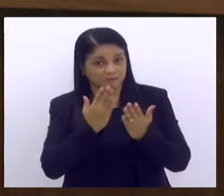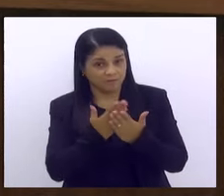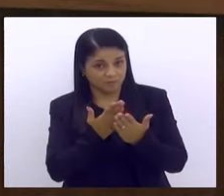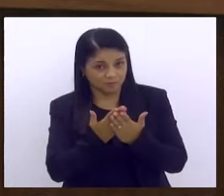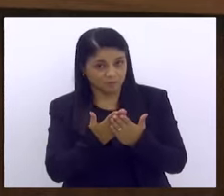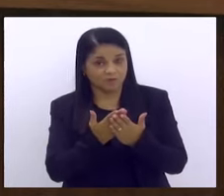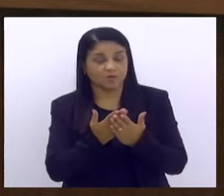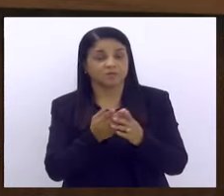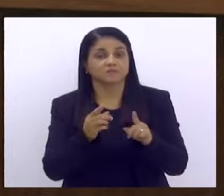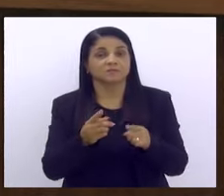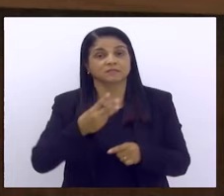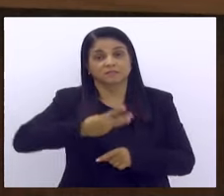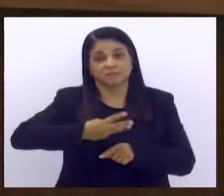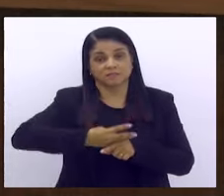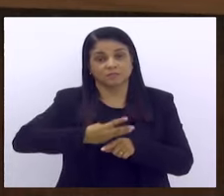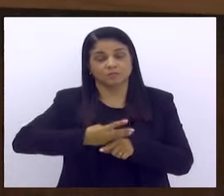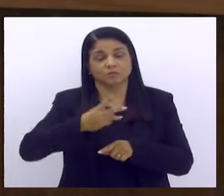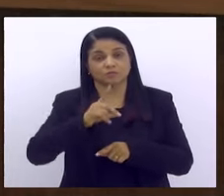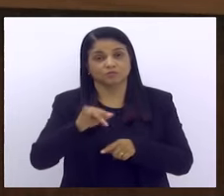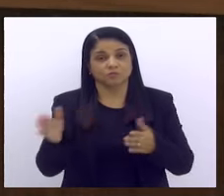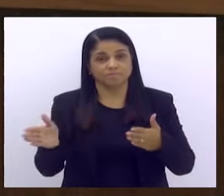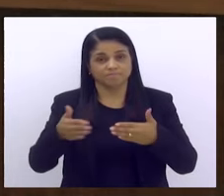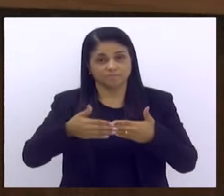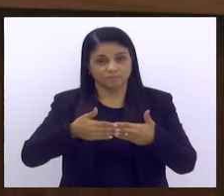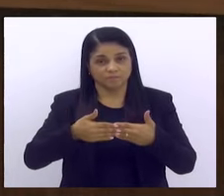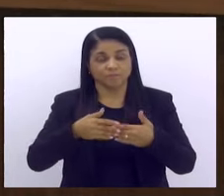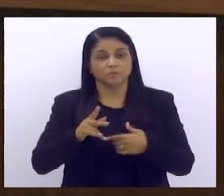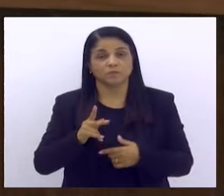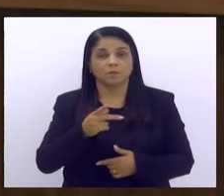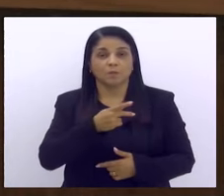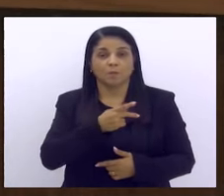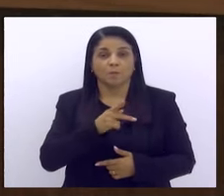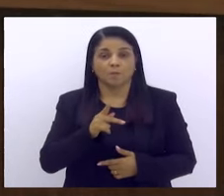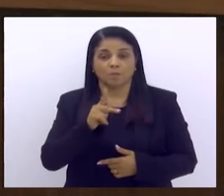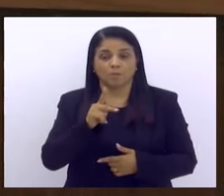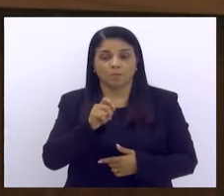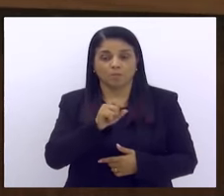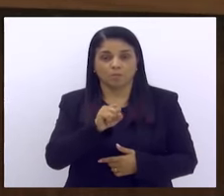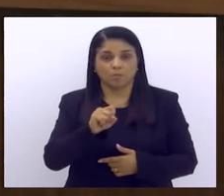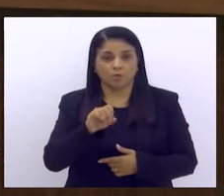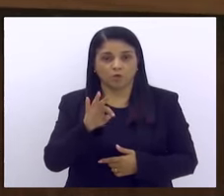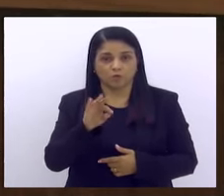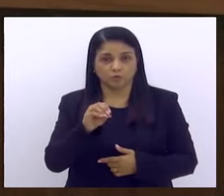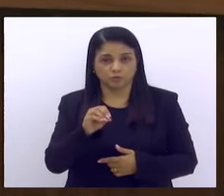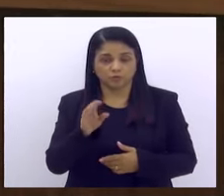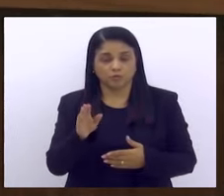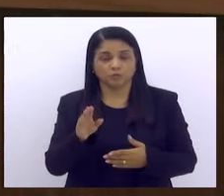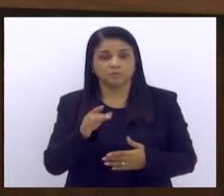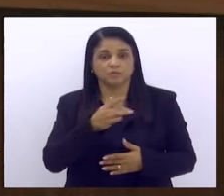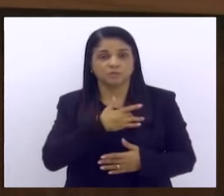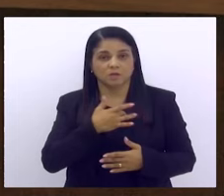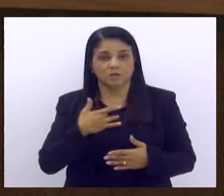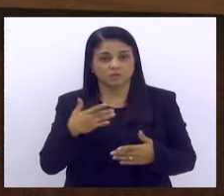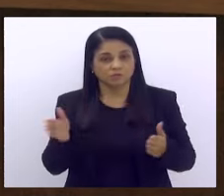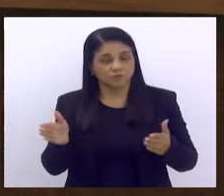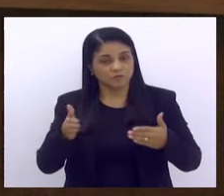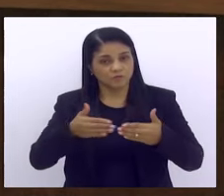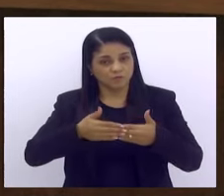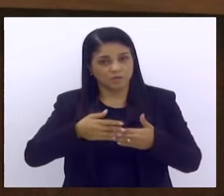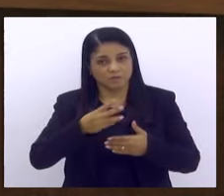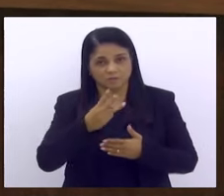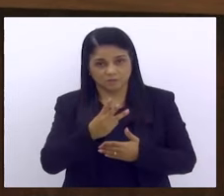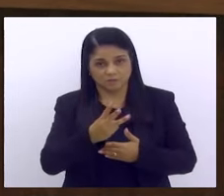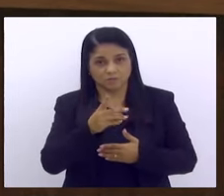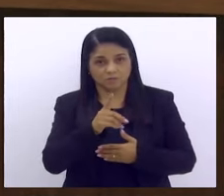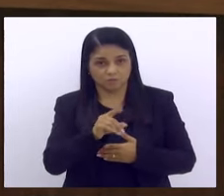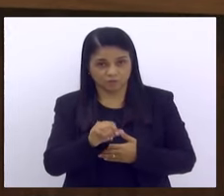encontram o terceiro dia fechadas, os postos de saúde que hoje se encontram no terceiro dia fechados. Ou seja, senhora